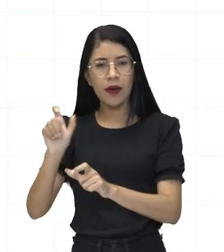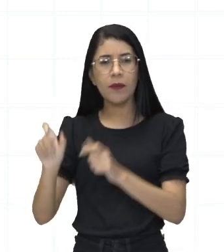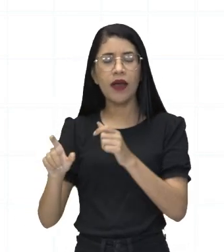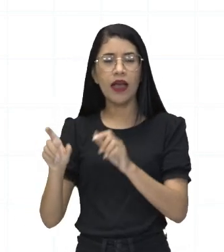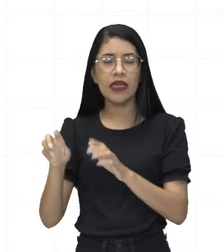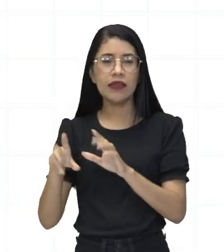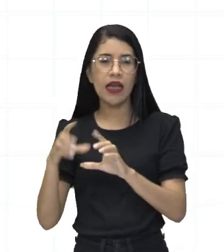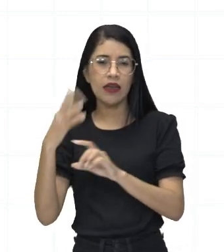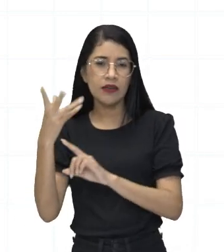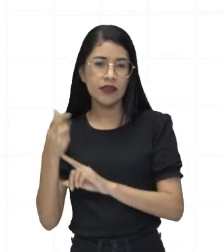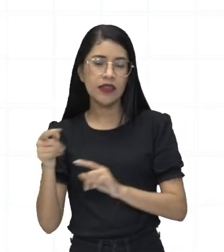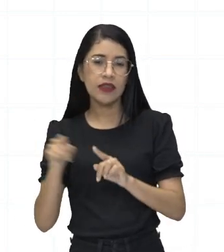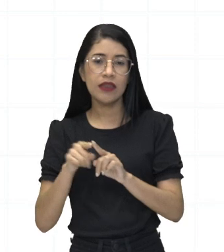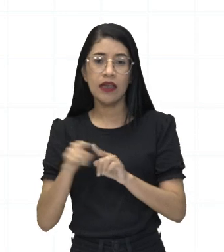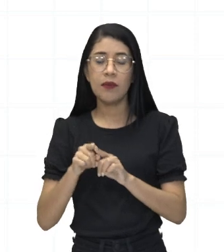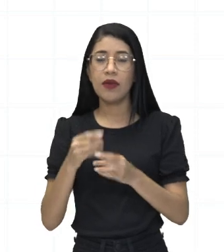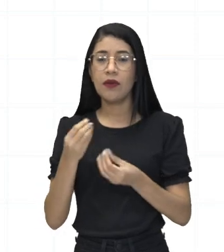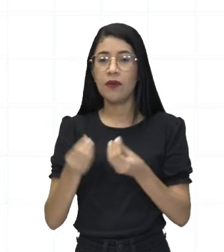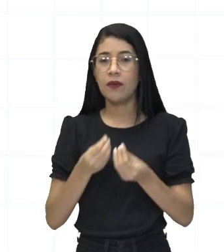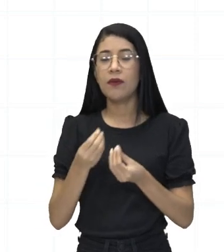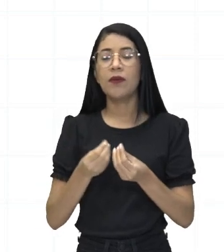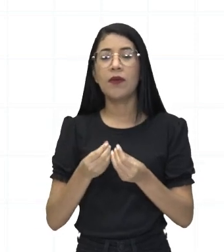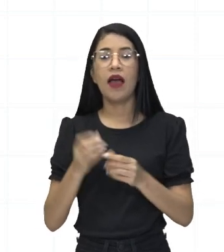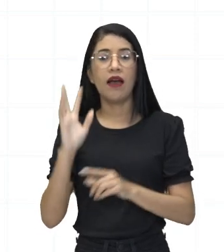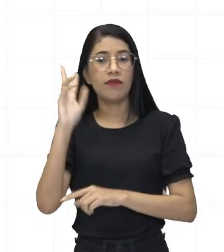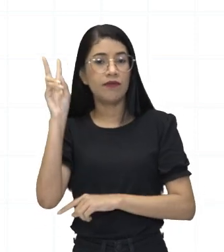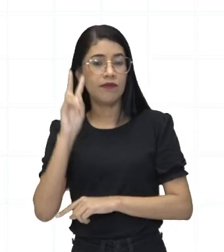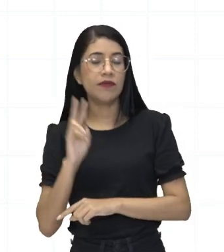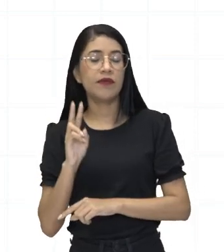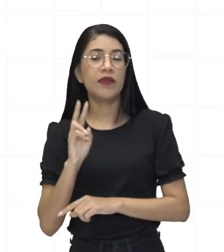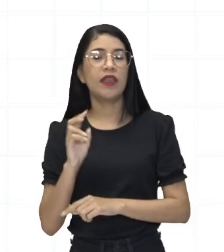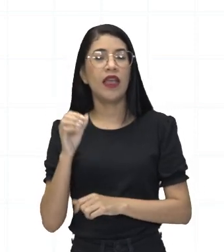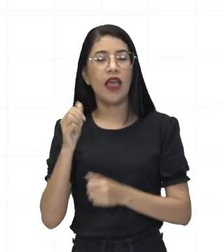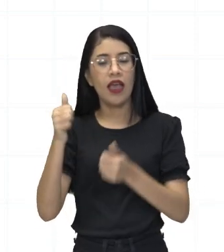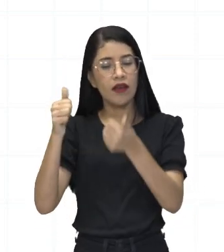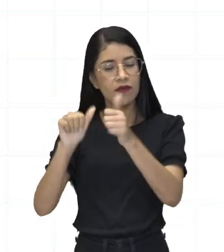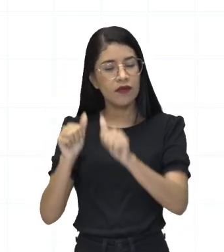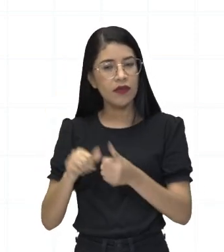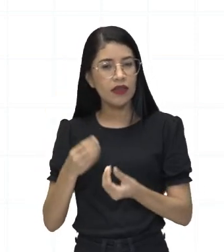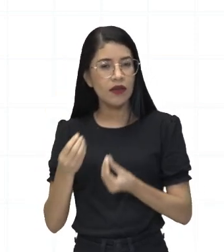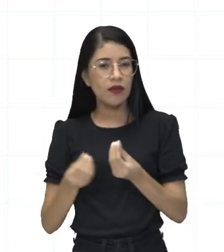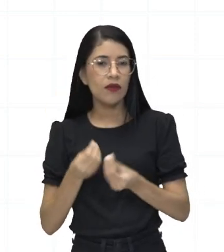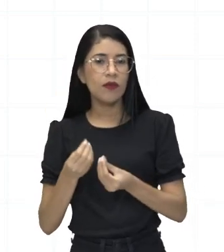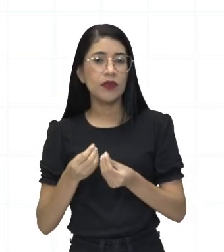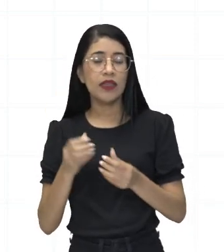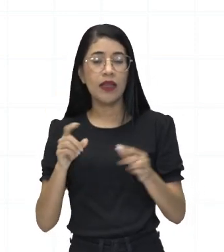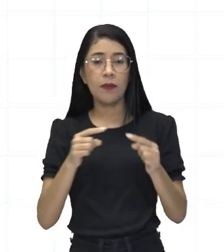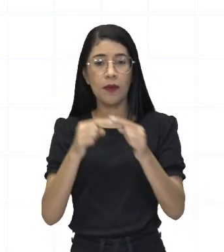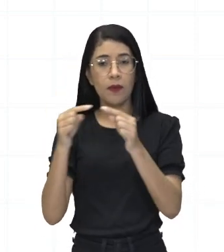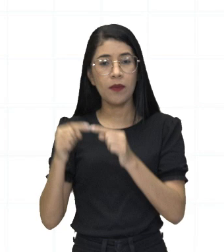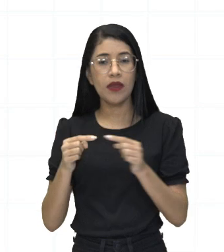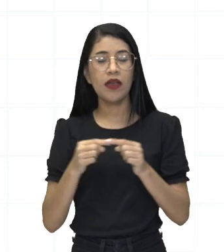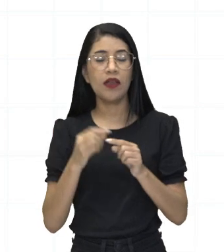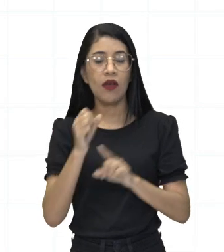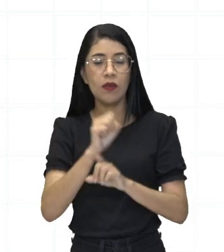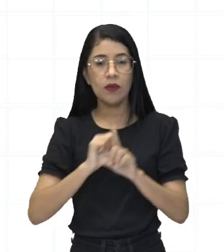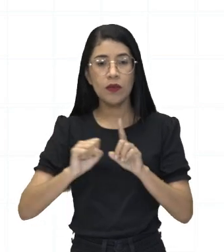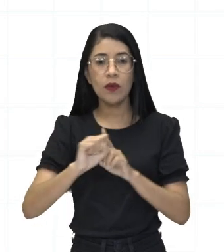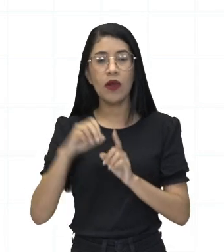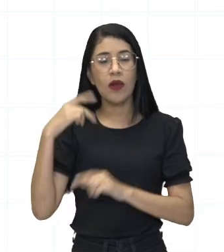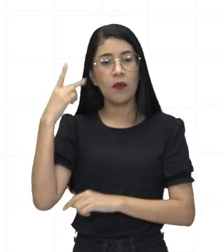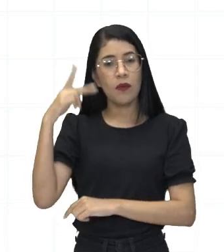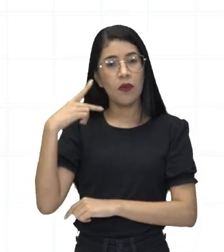sua complexidade, a arte e sua história são analisadas de acordo com a vertente social, política